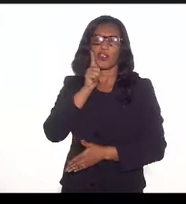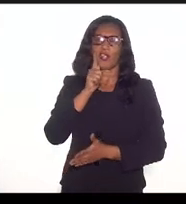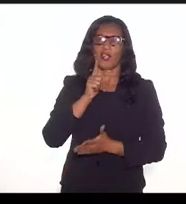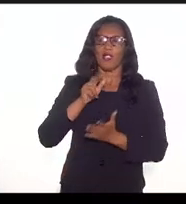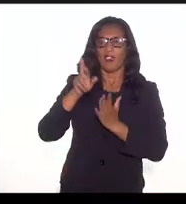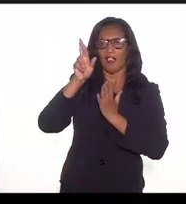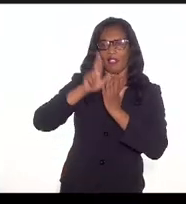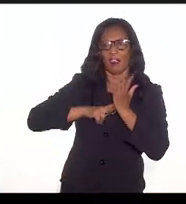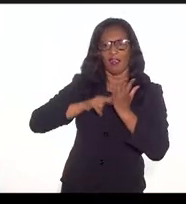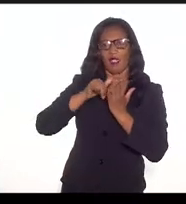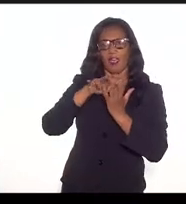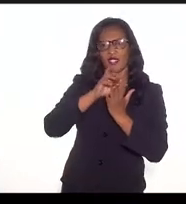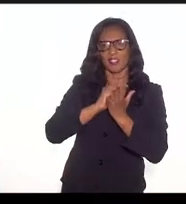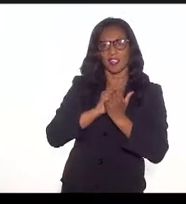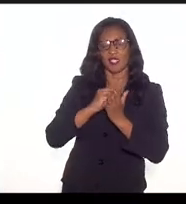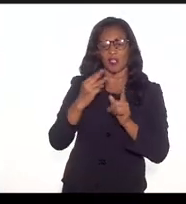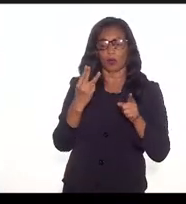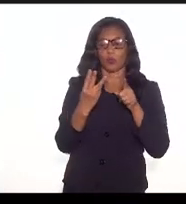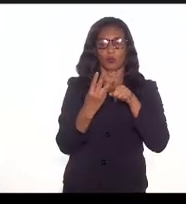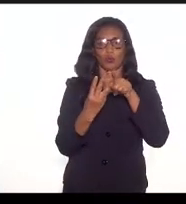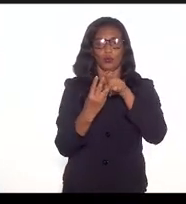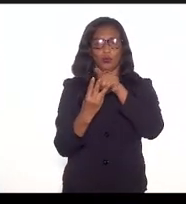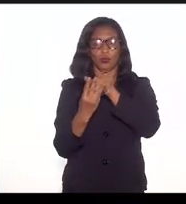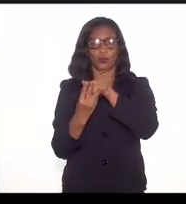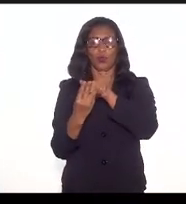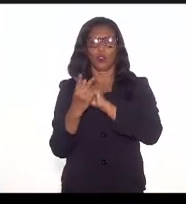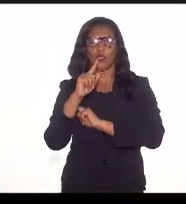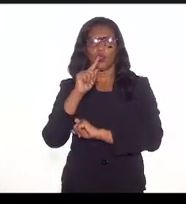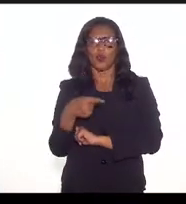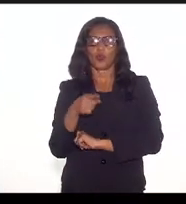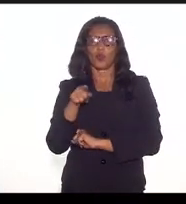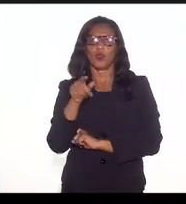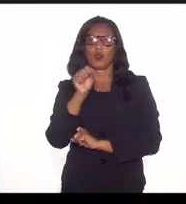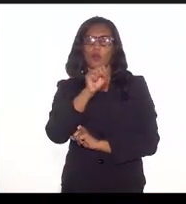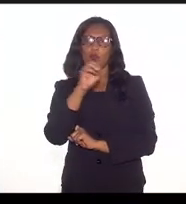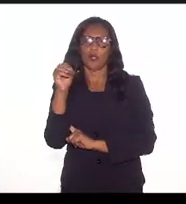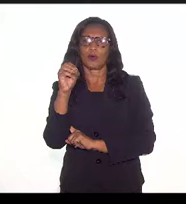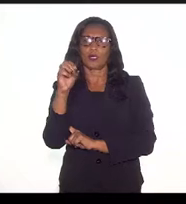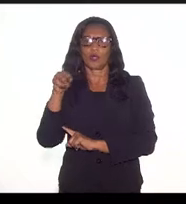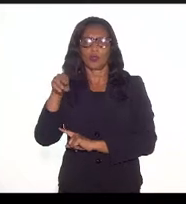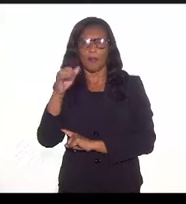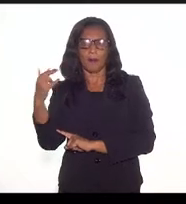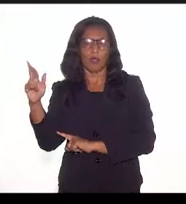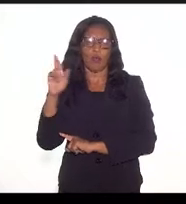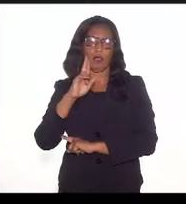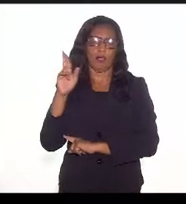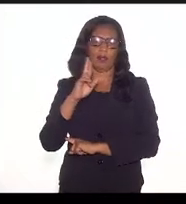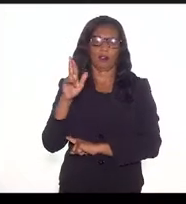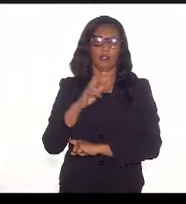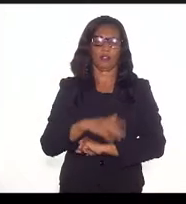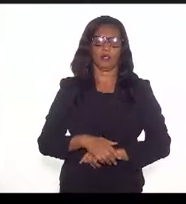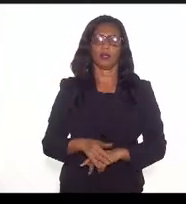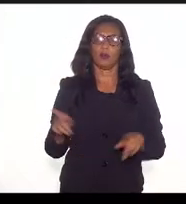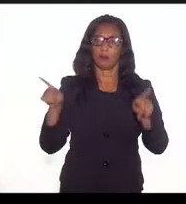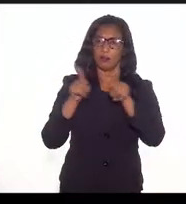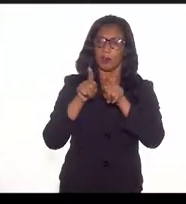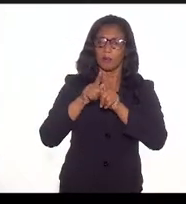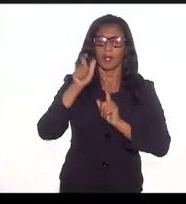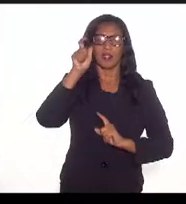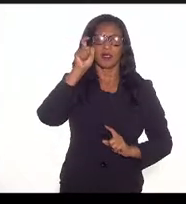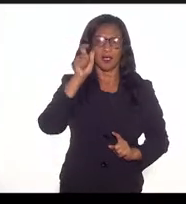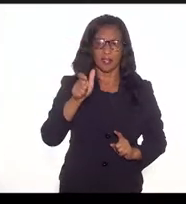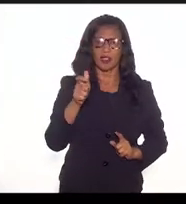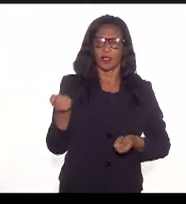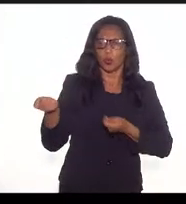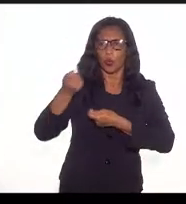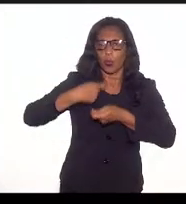AGRIO, com esses três fomentas, foi de aproximadamente R$ 1.800.000 desde 2020. Então, assim, também é interessante para que a AGRIO se